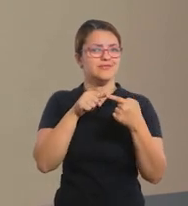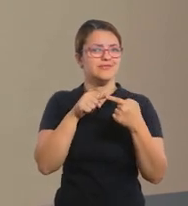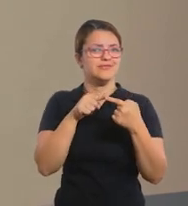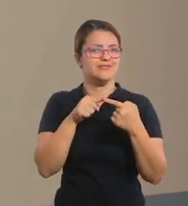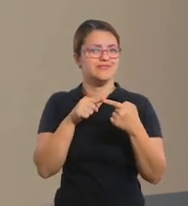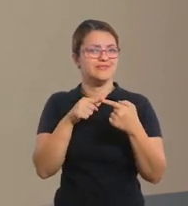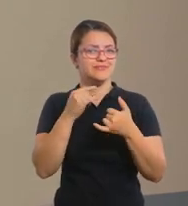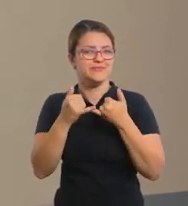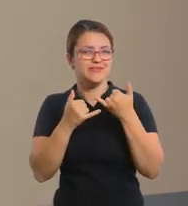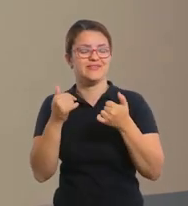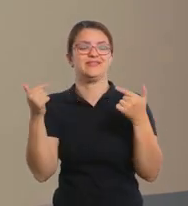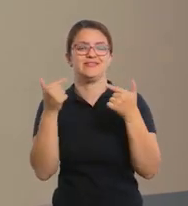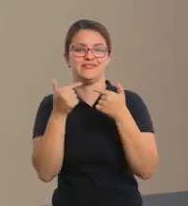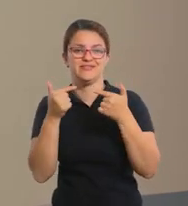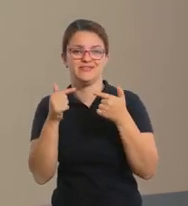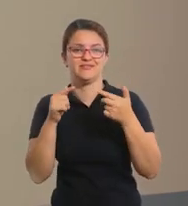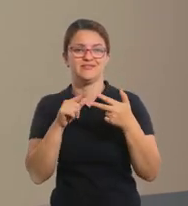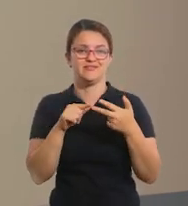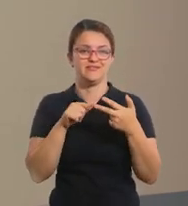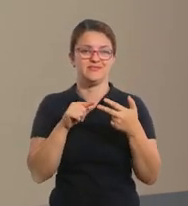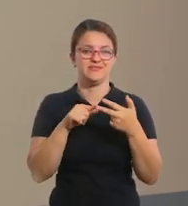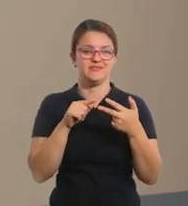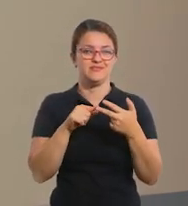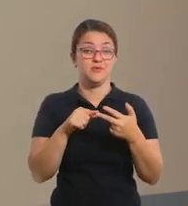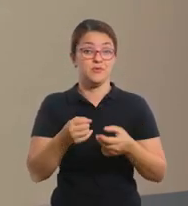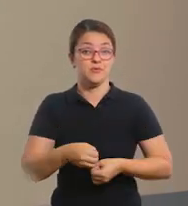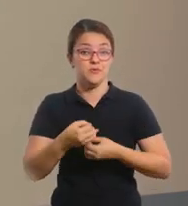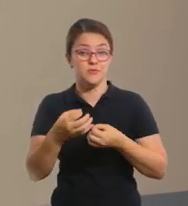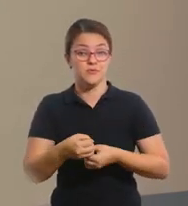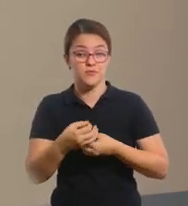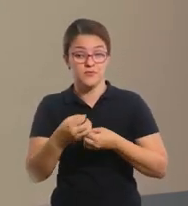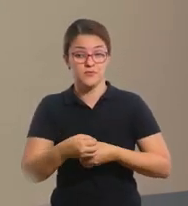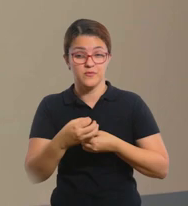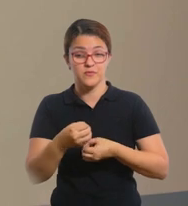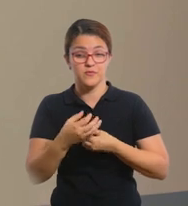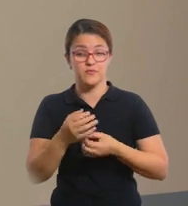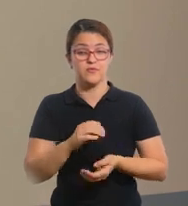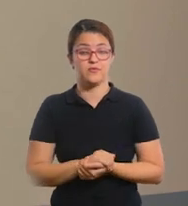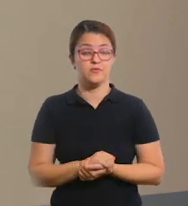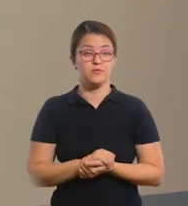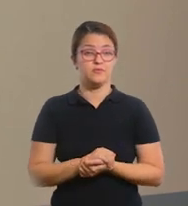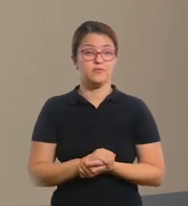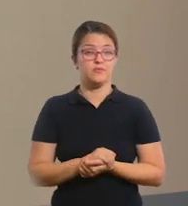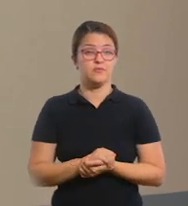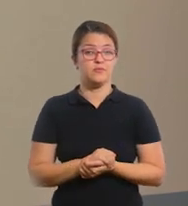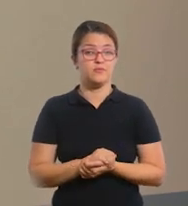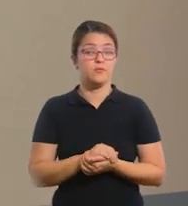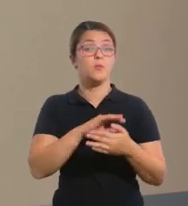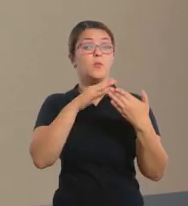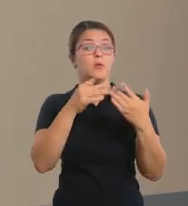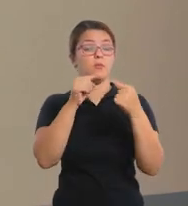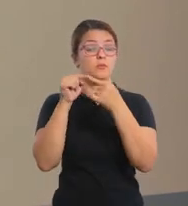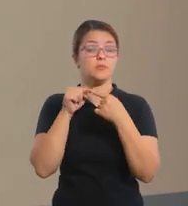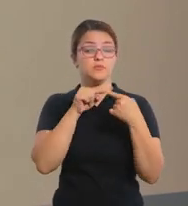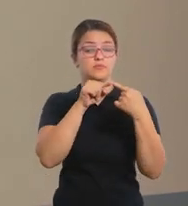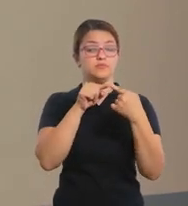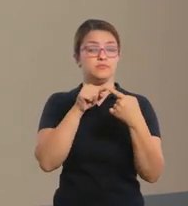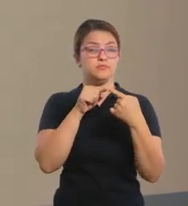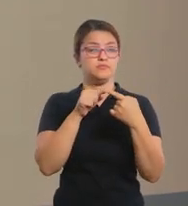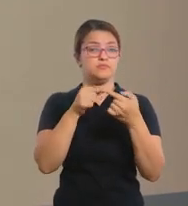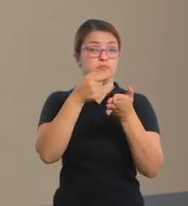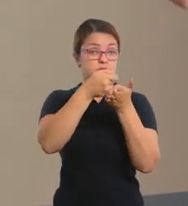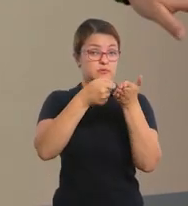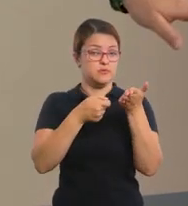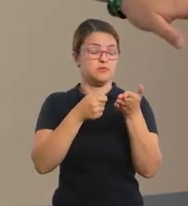divertir de emocionar ou se informar vai colocar aqui a resposta não esqueça que atividade você também pode